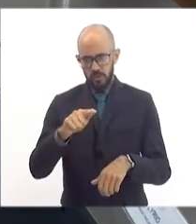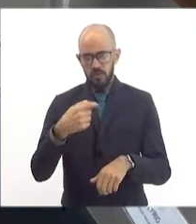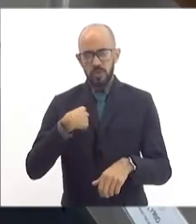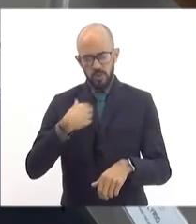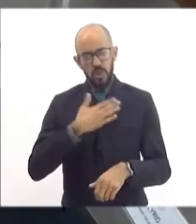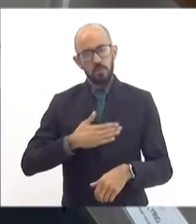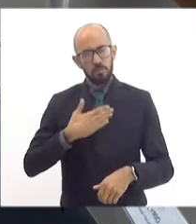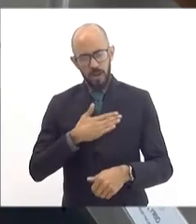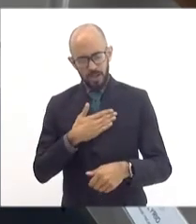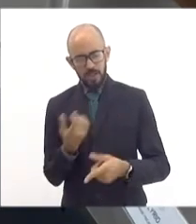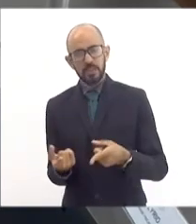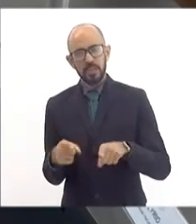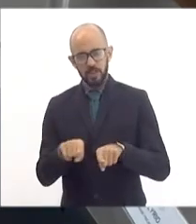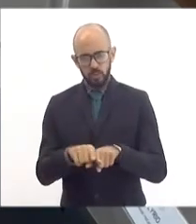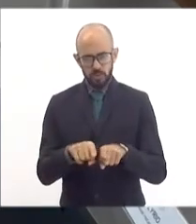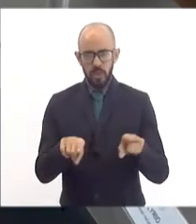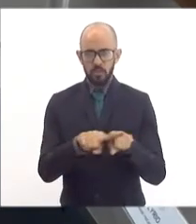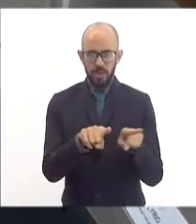associado.